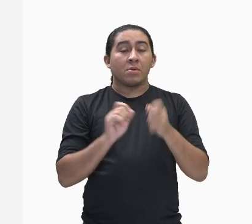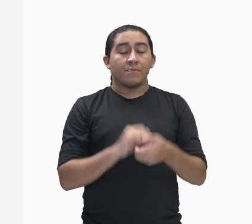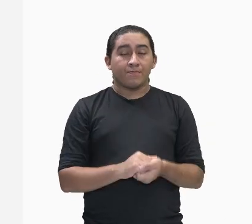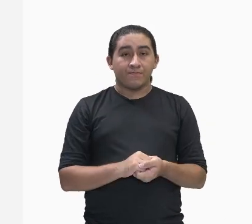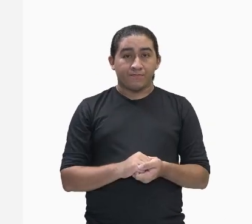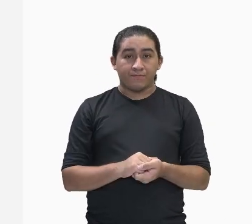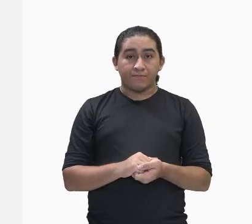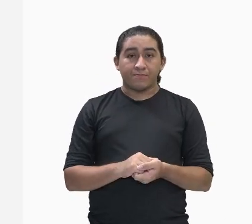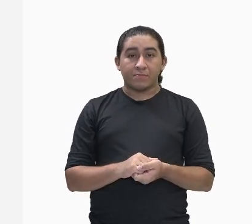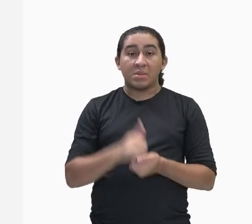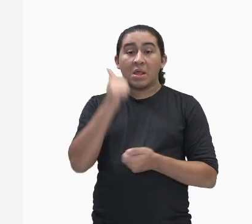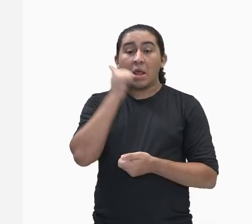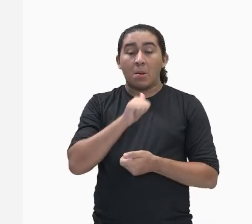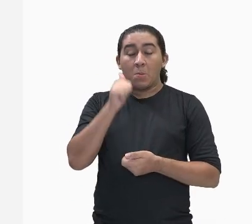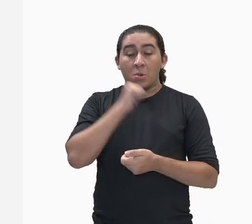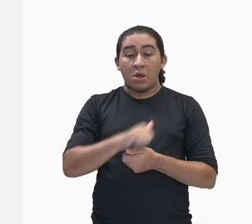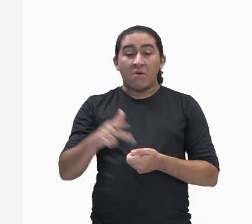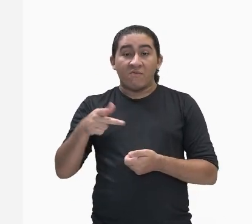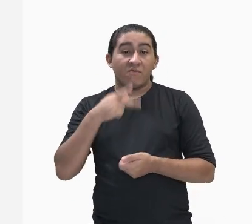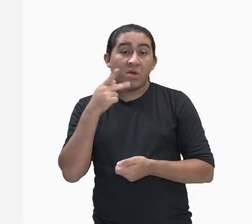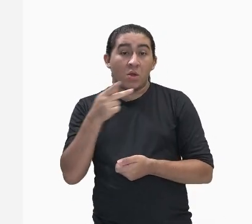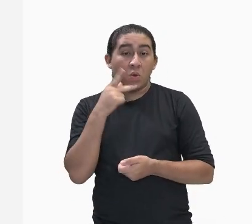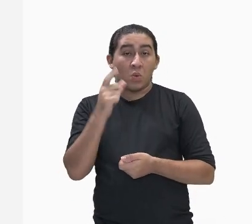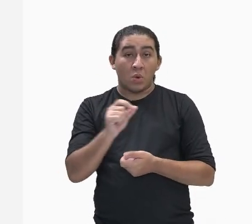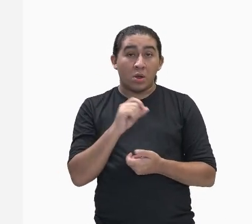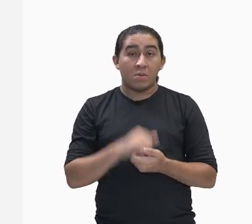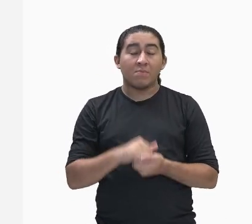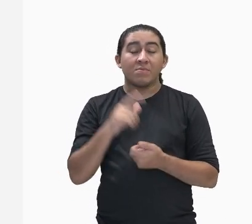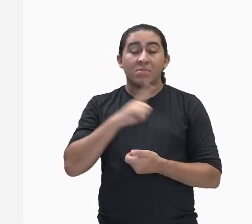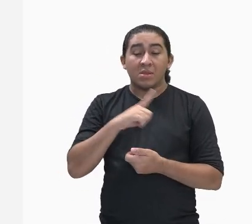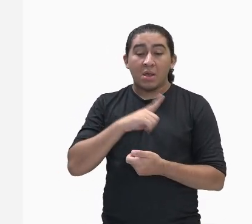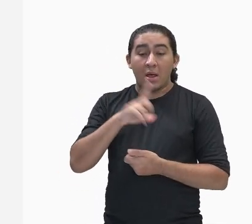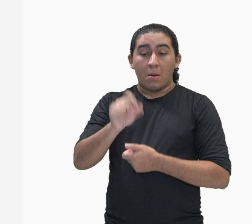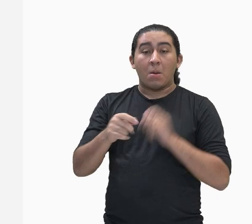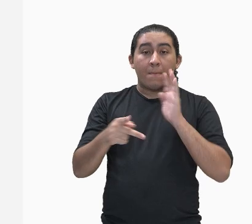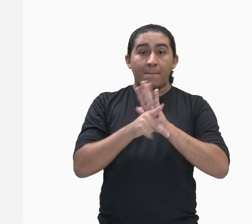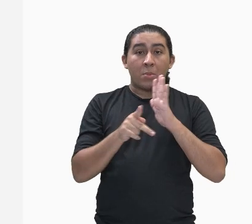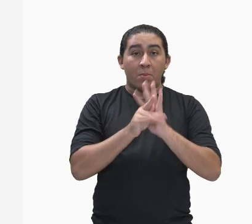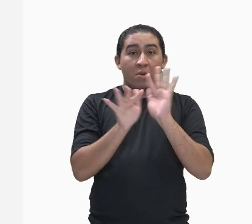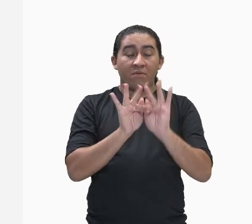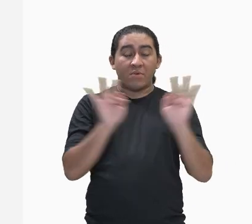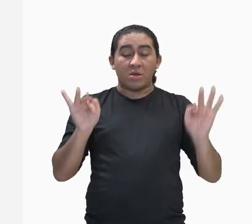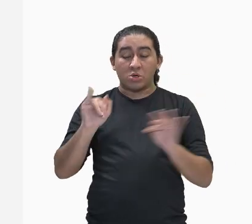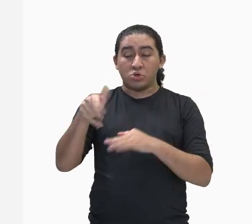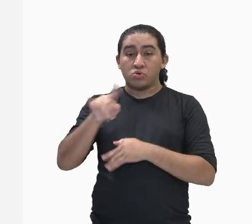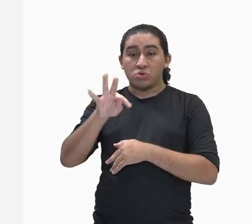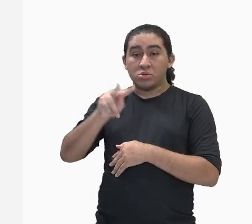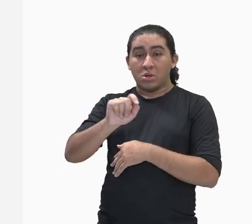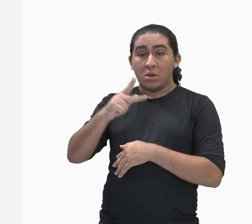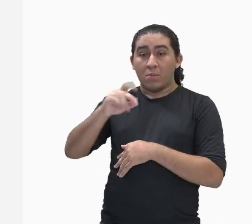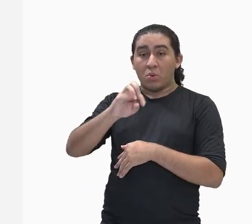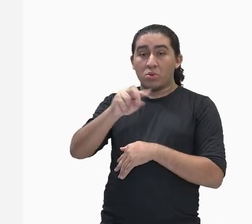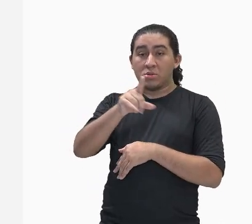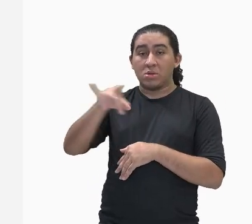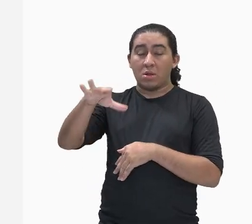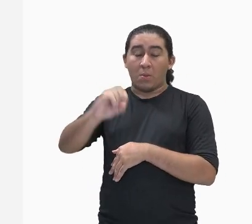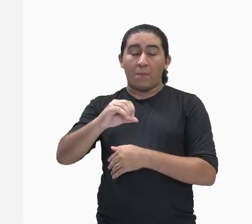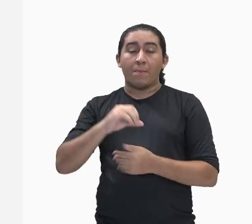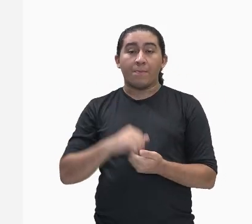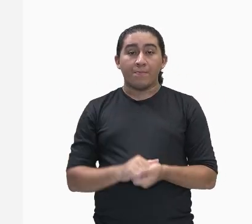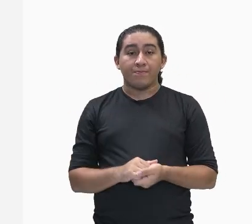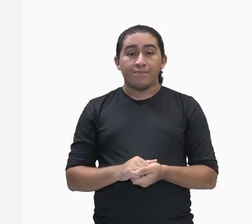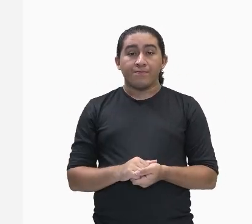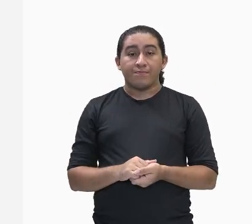formada pela composição, justa posição. Veja, pé de pato, né, juntou-se, não houve